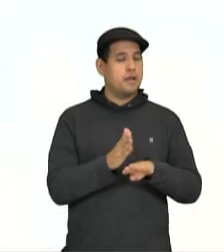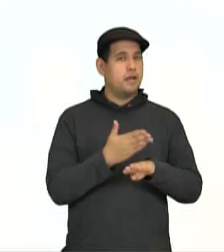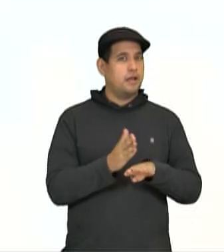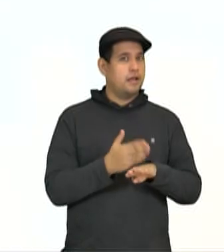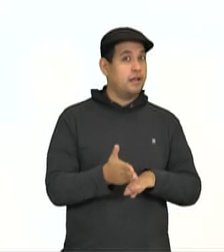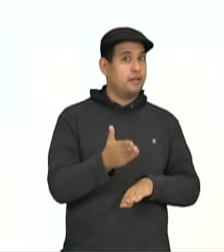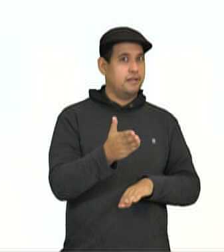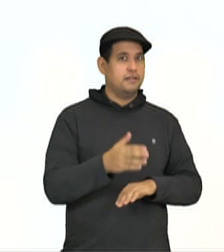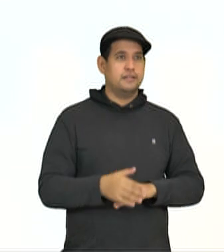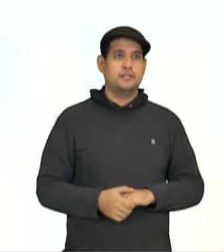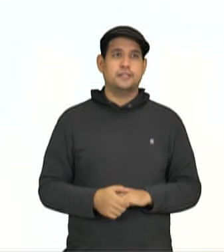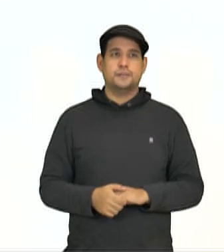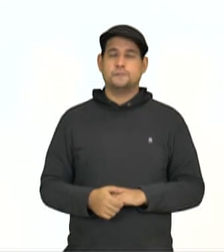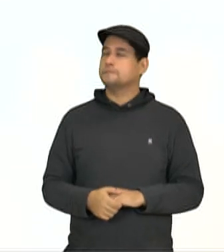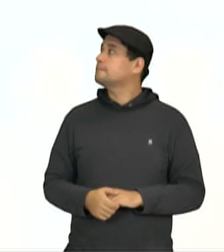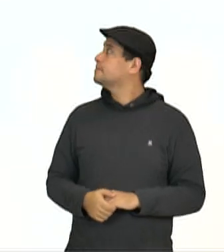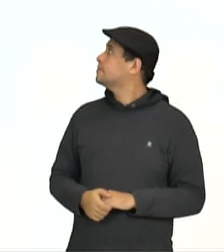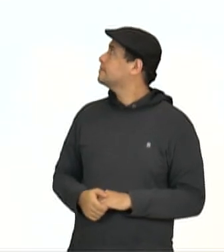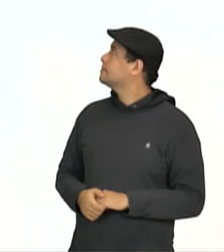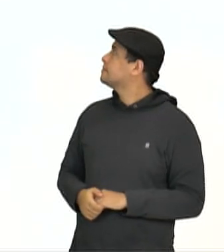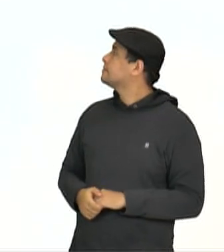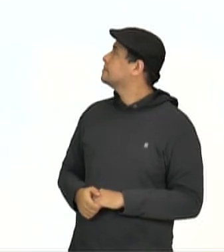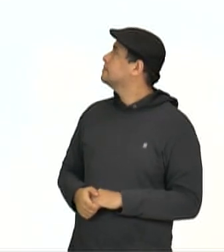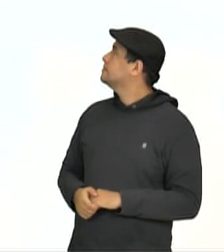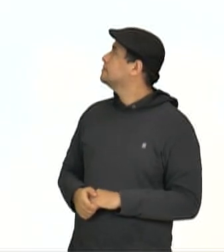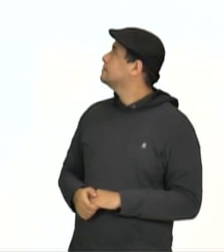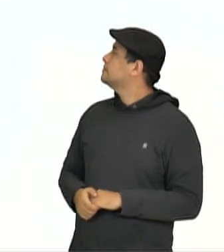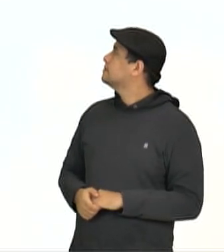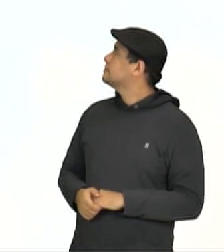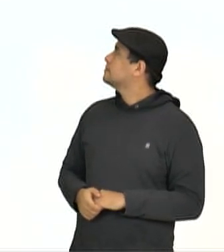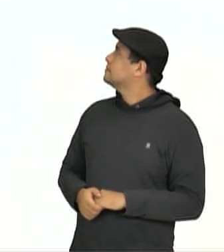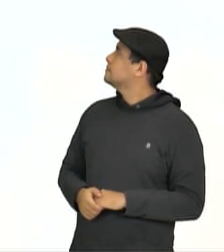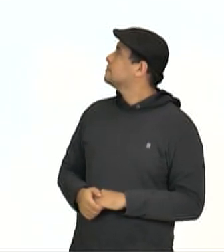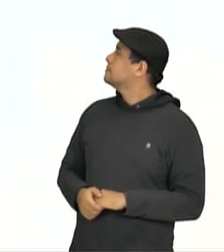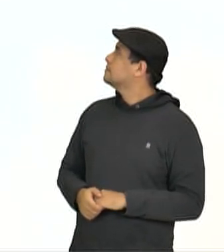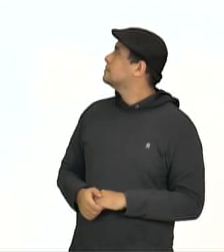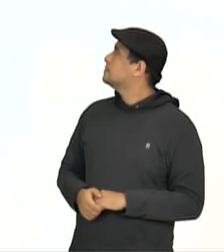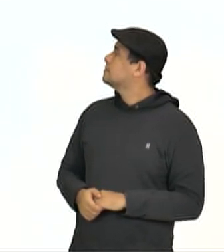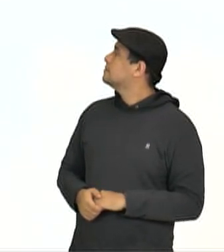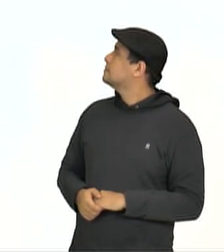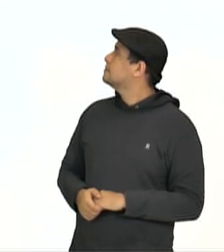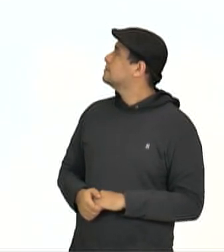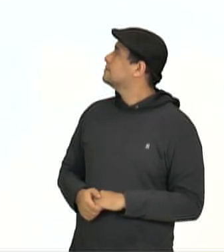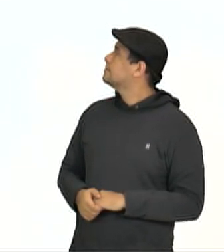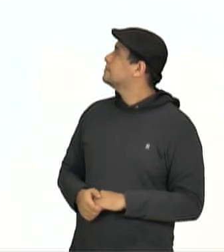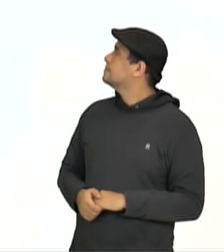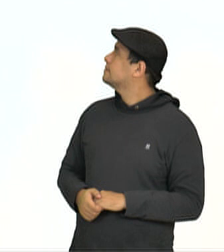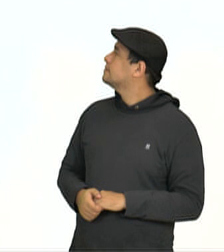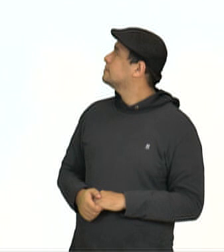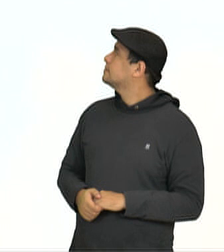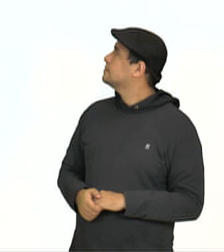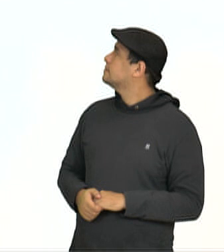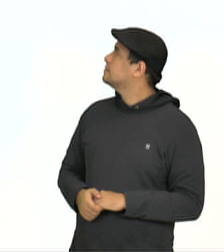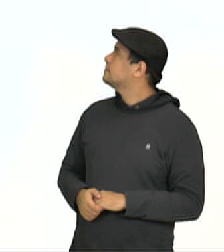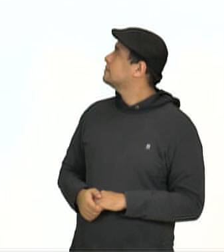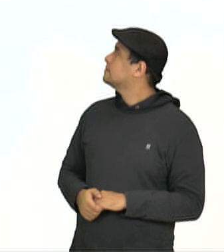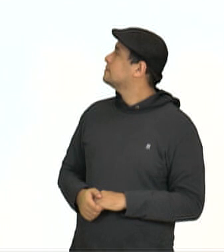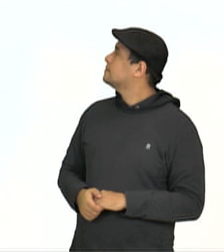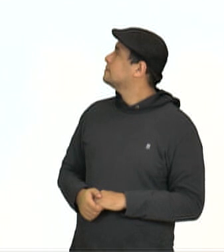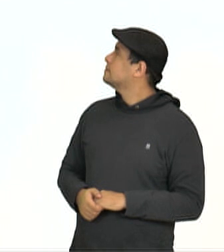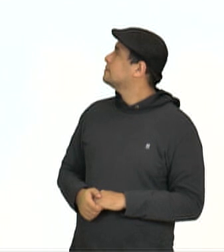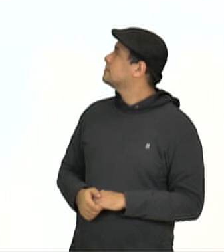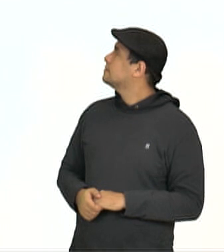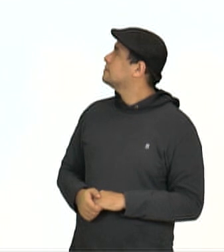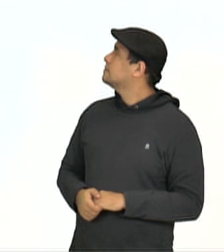tá bom? Ó, your turn now. Write about your future profession using direct and indirect speech. The text must